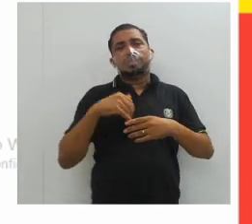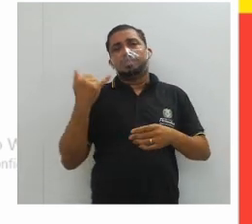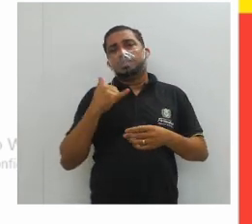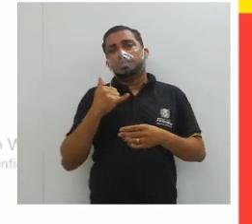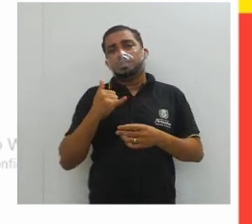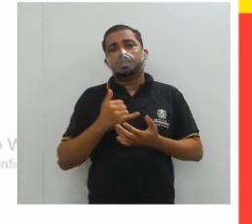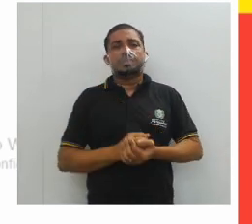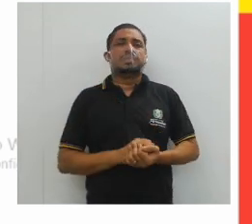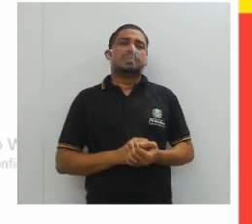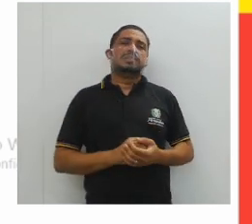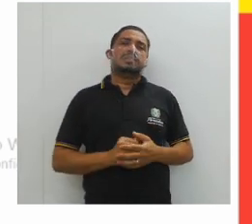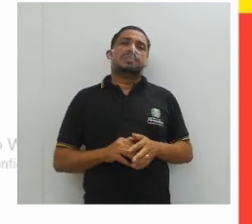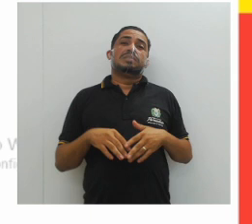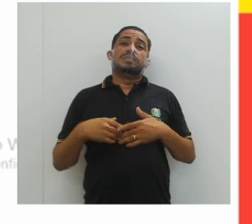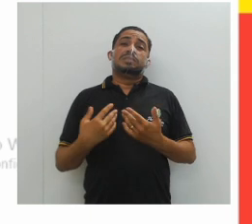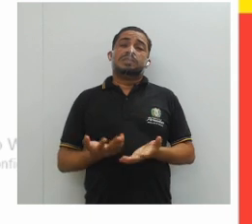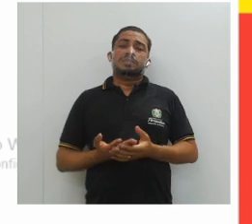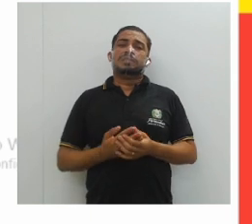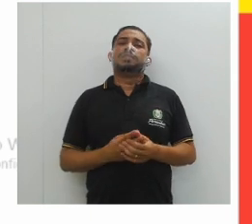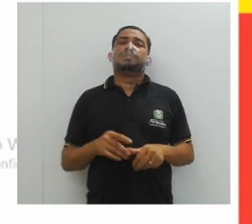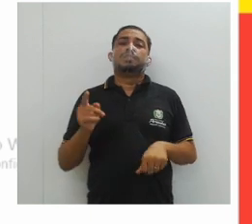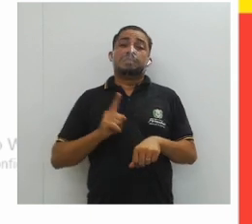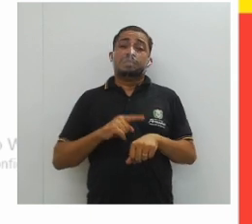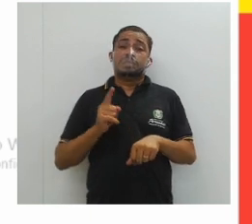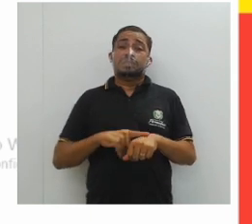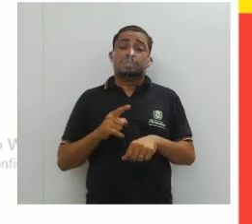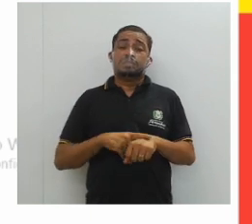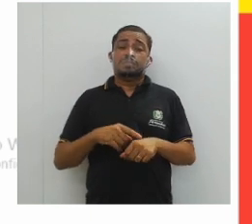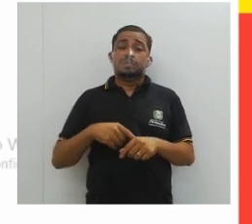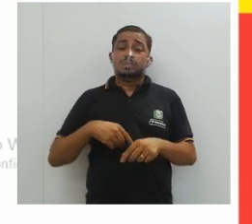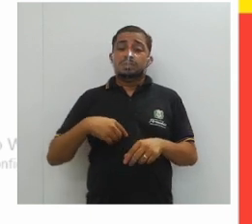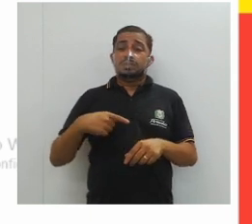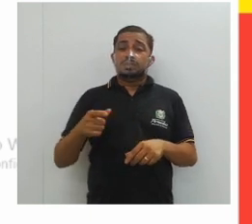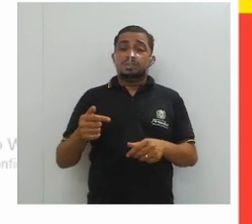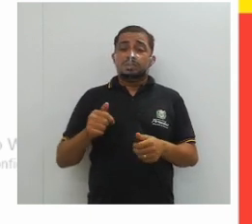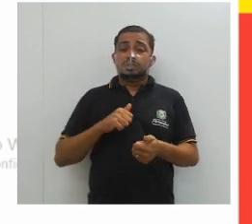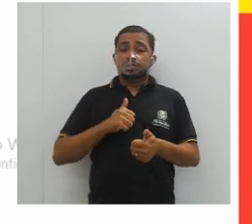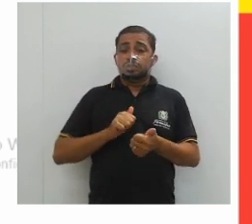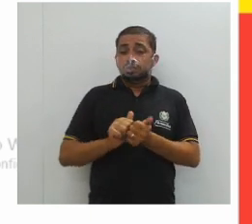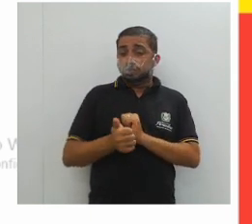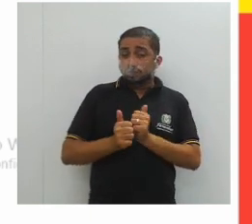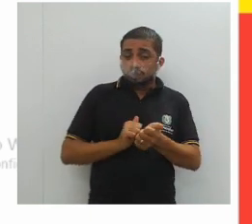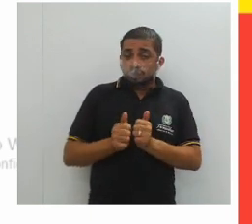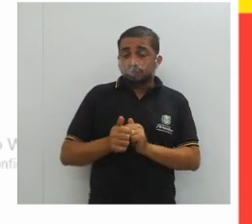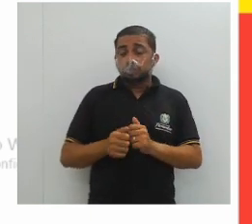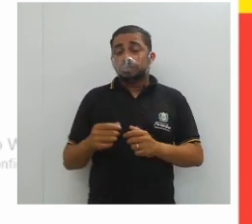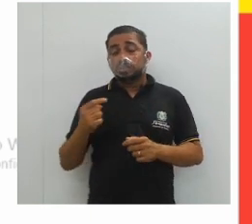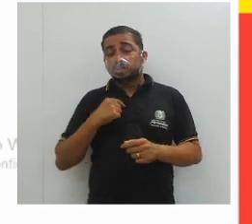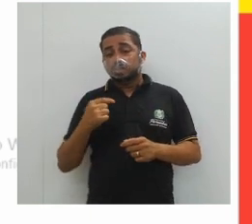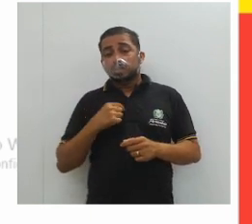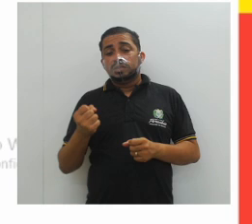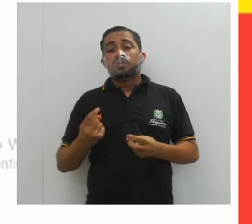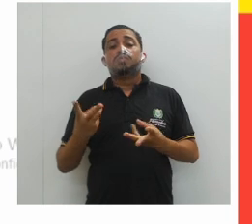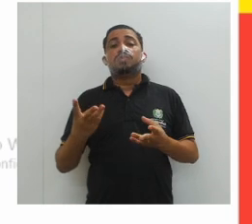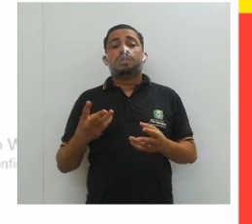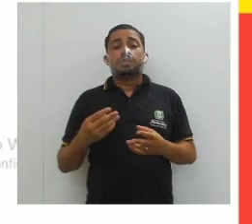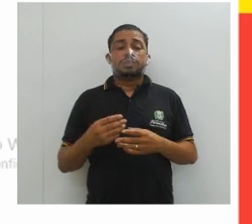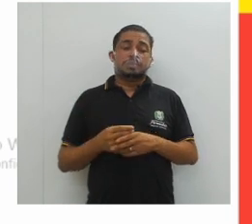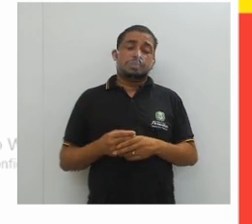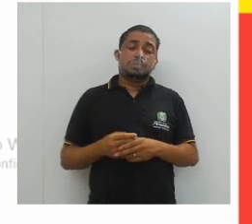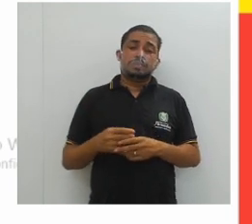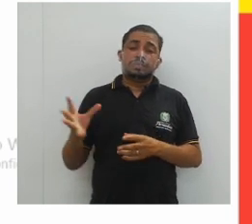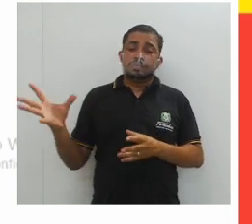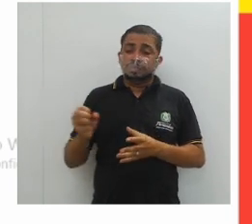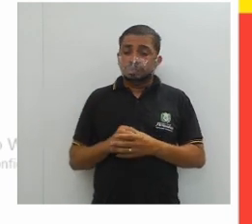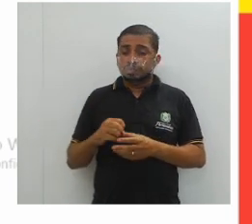de eletricidade. E aí, em tempo de jogo, a companhia conta quanto de eletricidade solar foi colocado na rede e